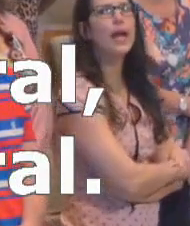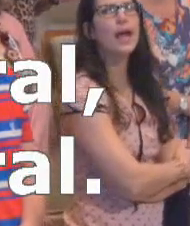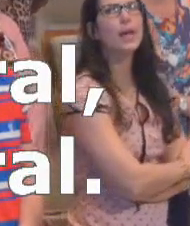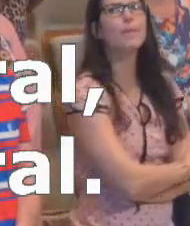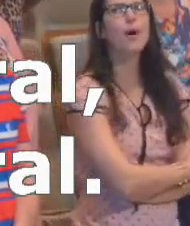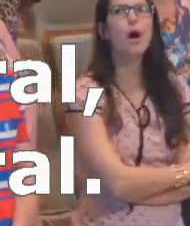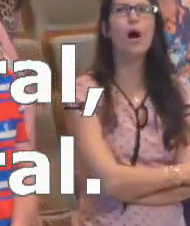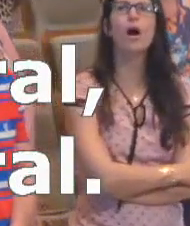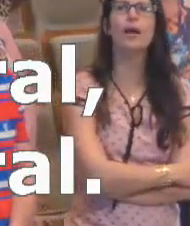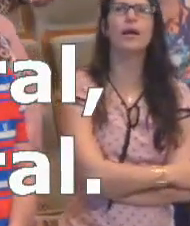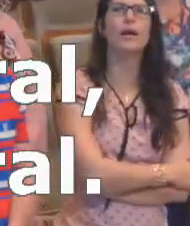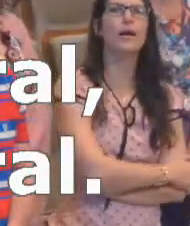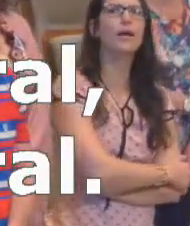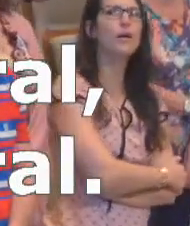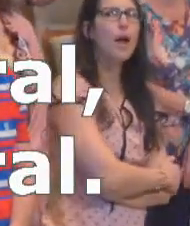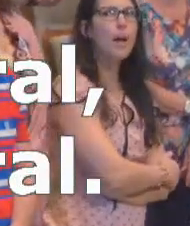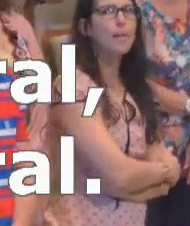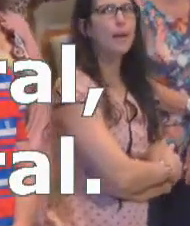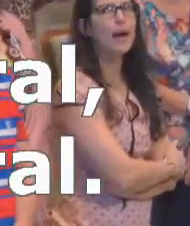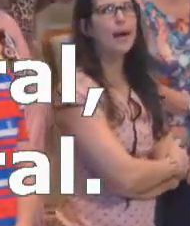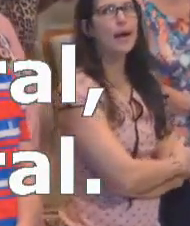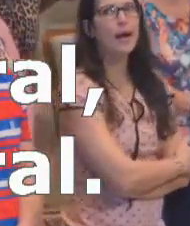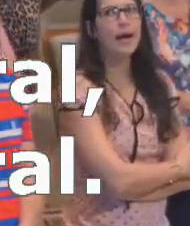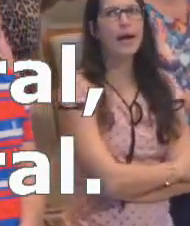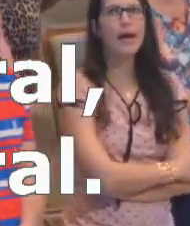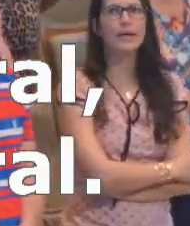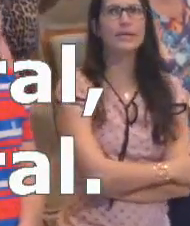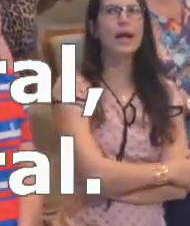Passou o temporal,